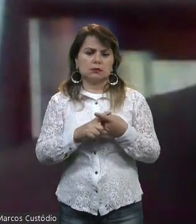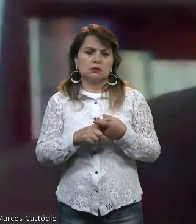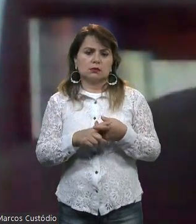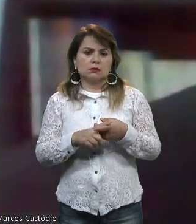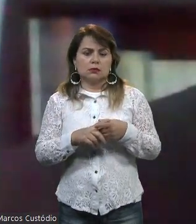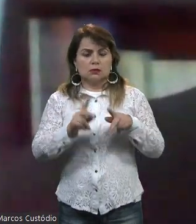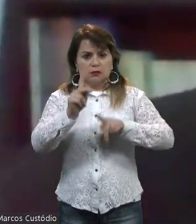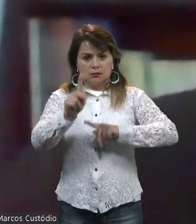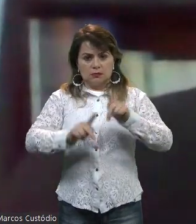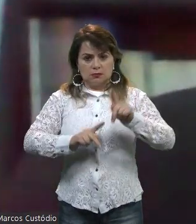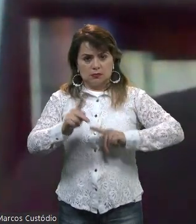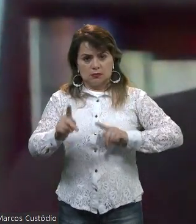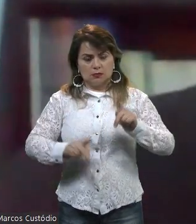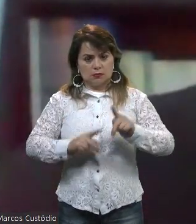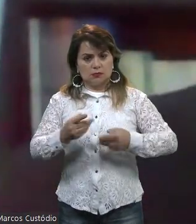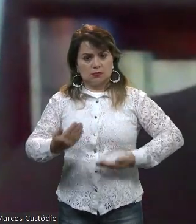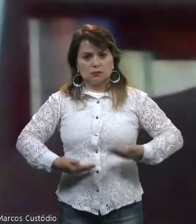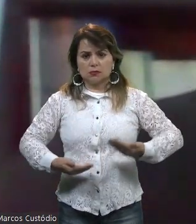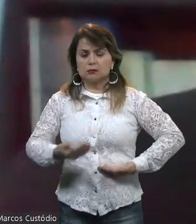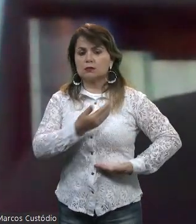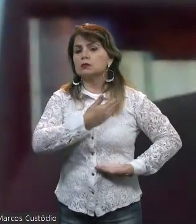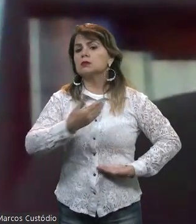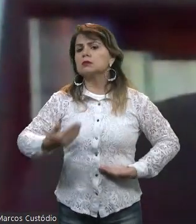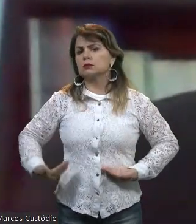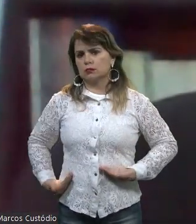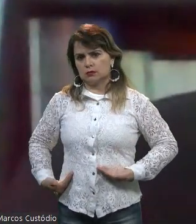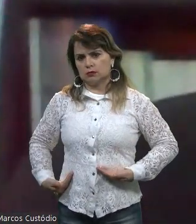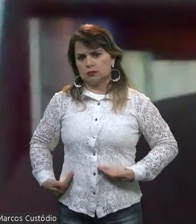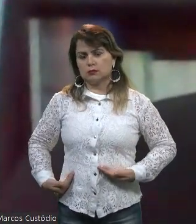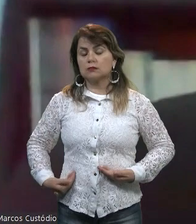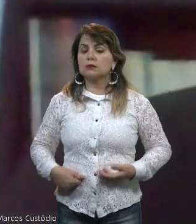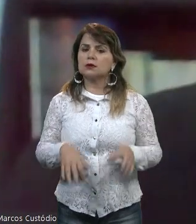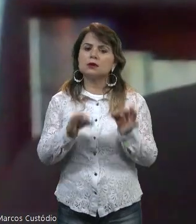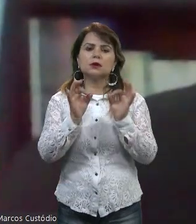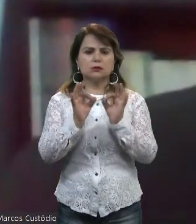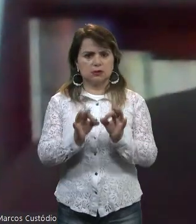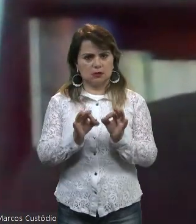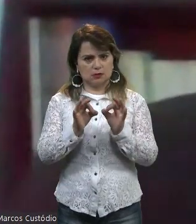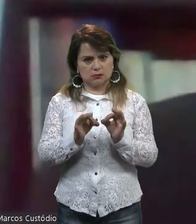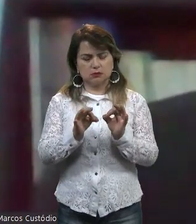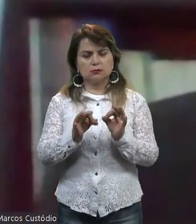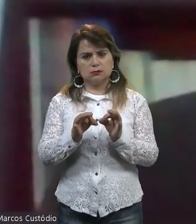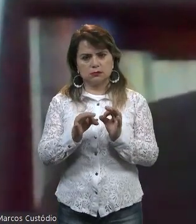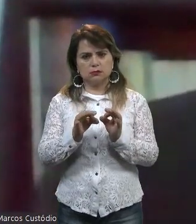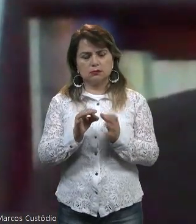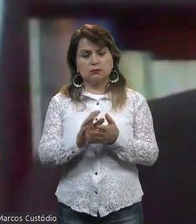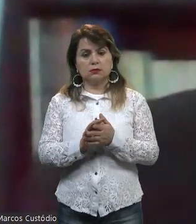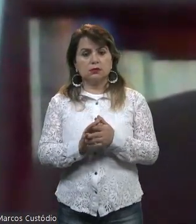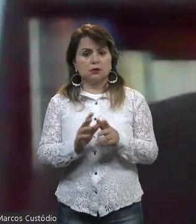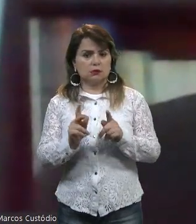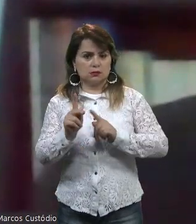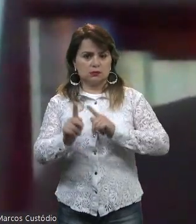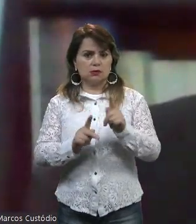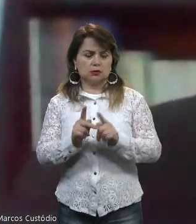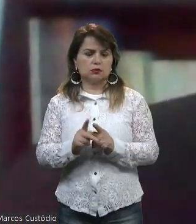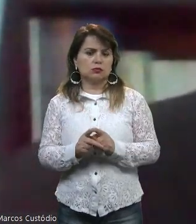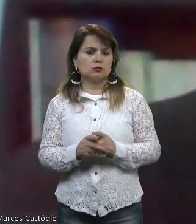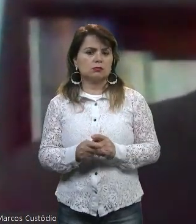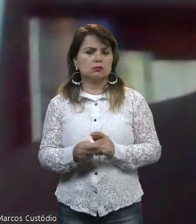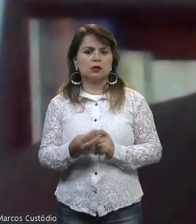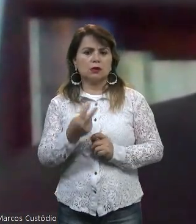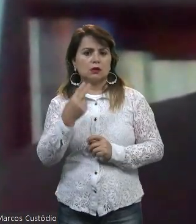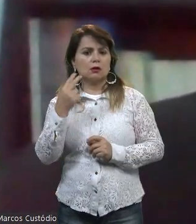público, não é? Porque é bem certo que, do ponto de vista do querer, do achar justo, do